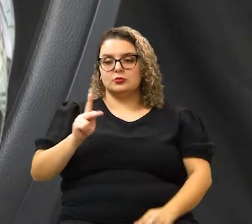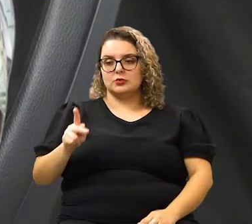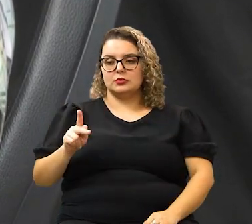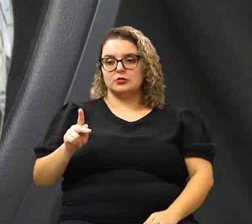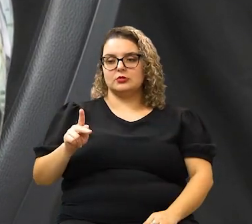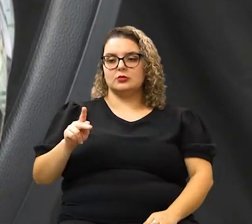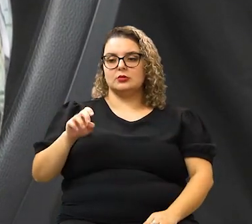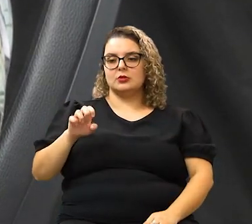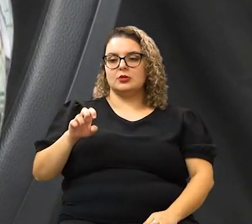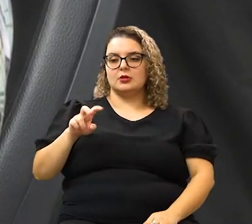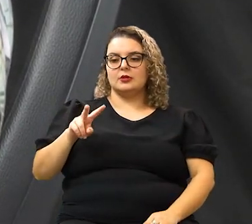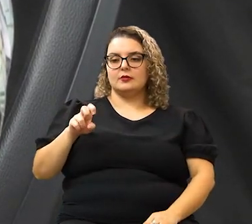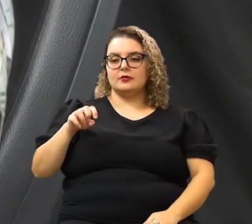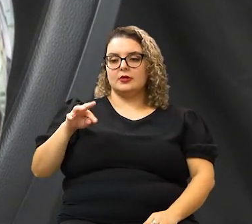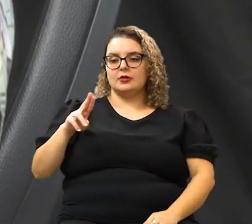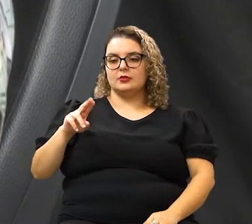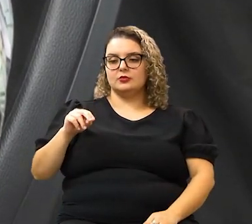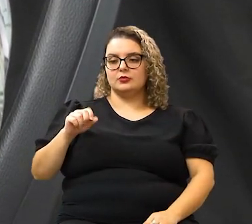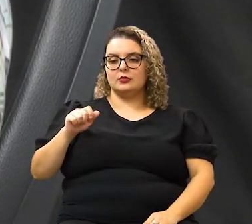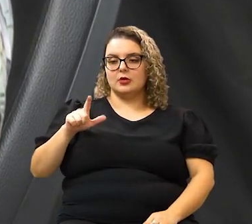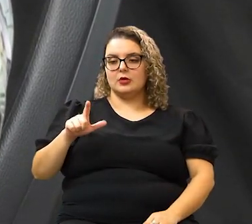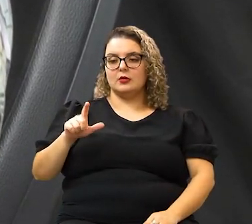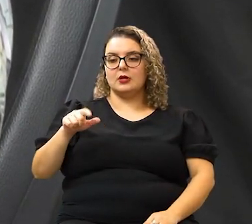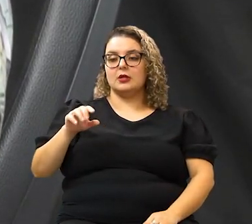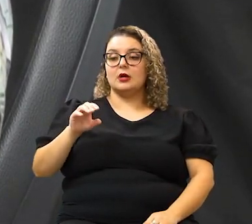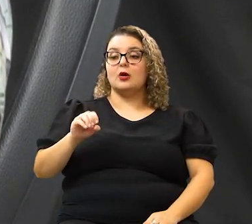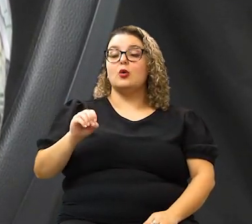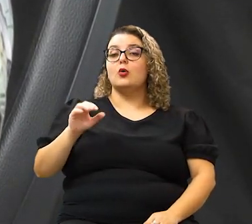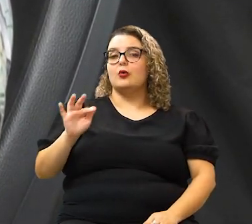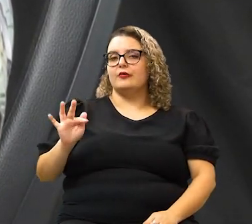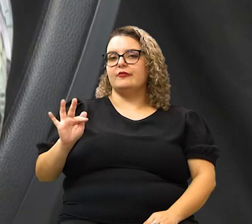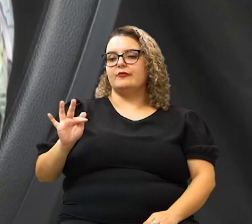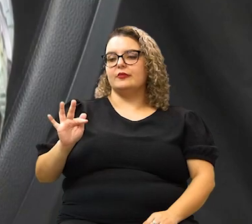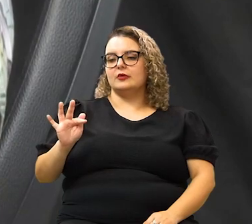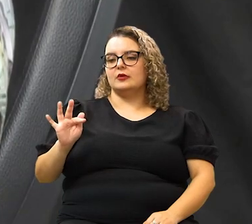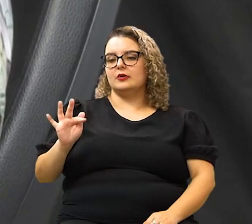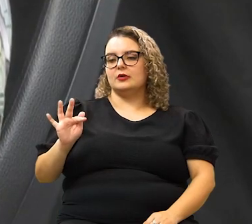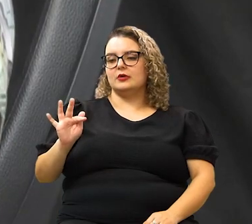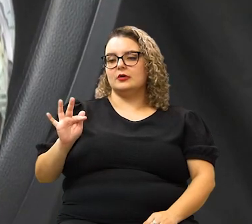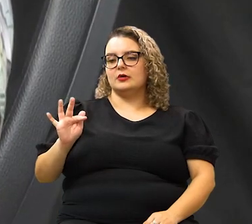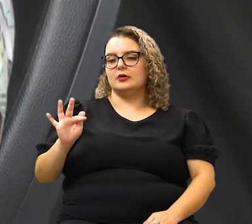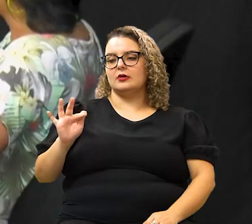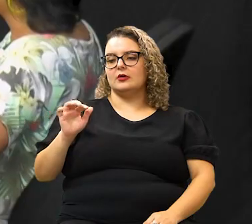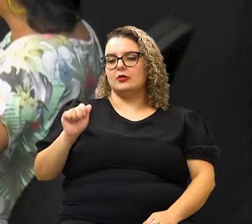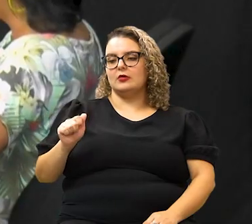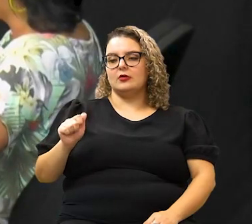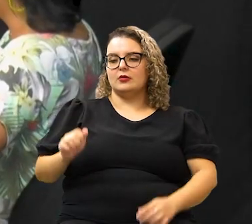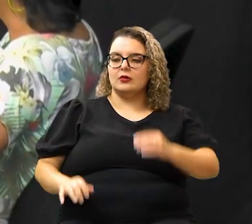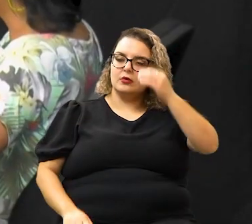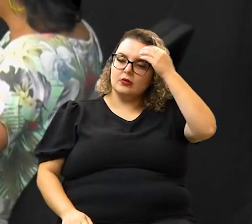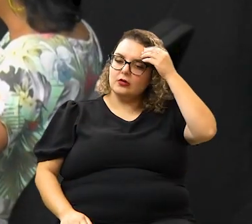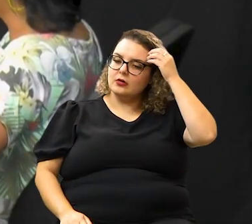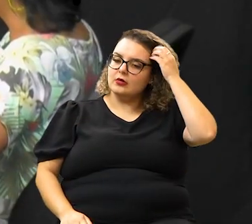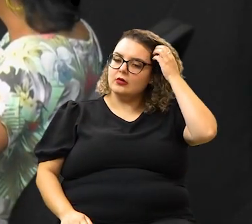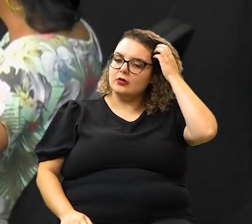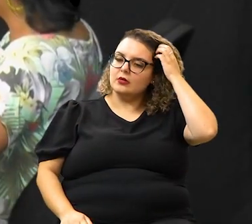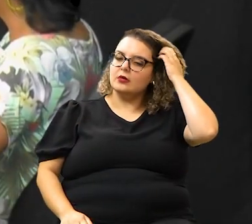é OFA? Era... eu não vou lembrar a sigla. Mas em tese, explica. Era